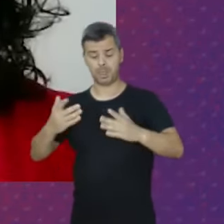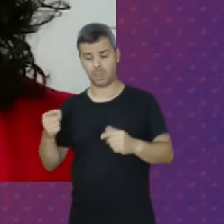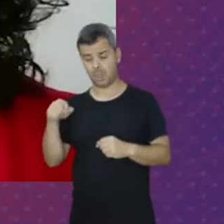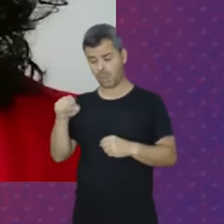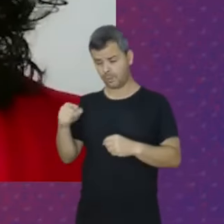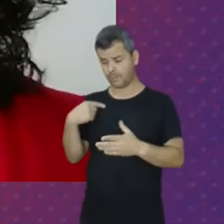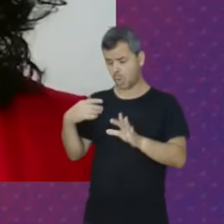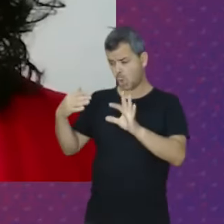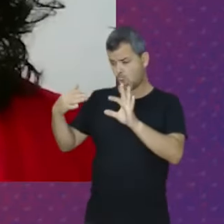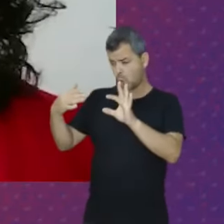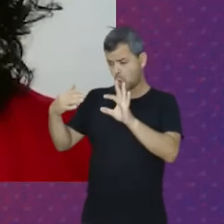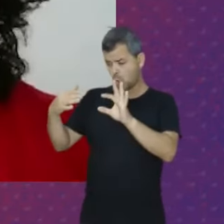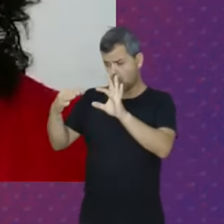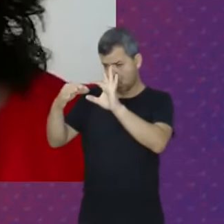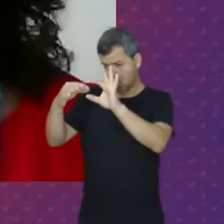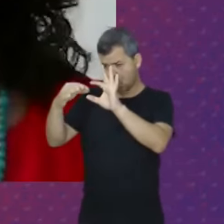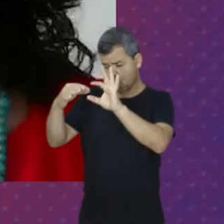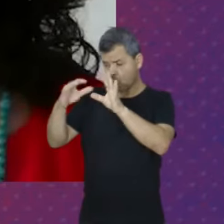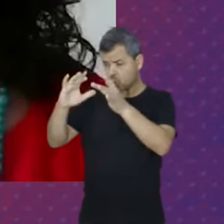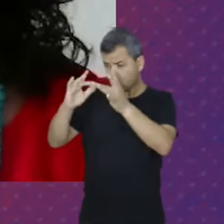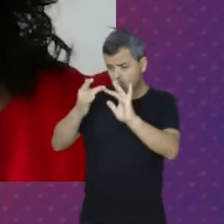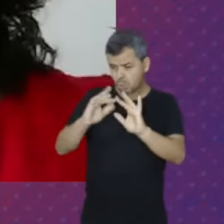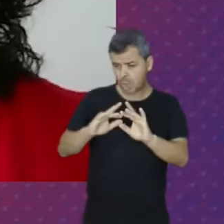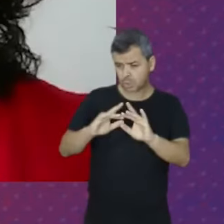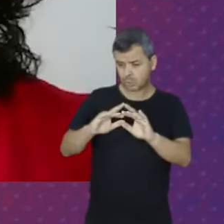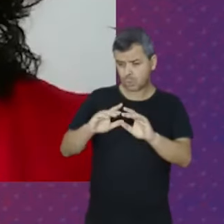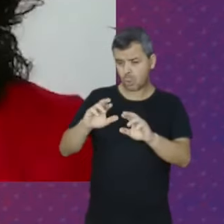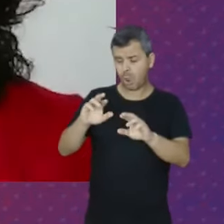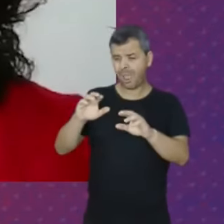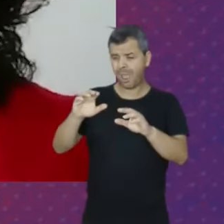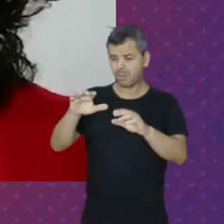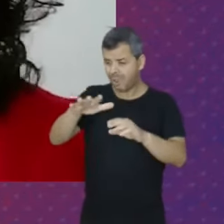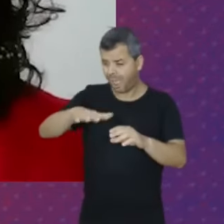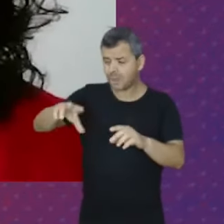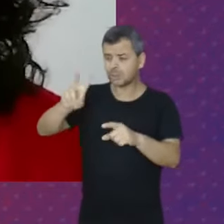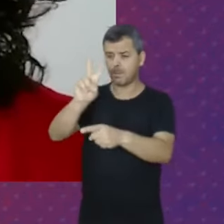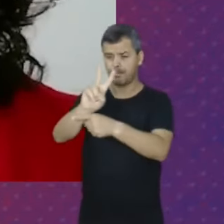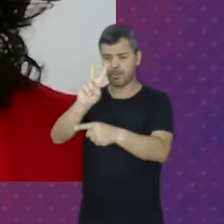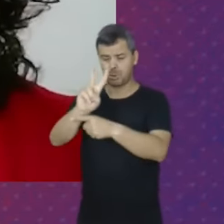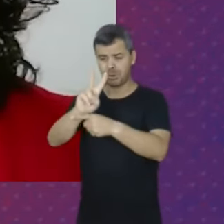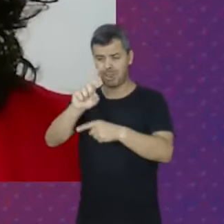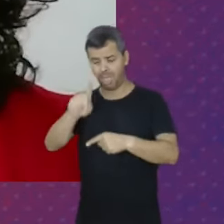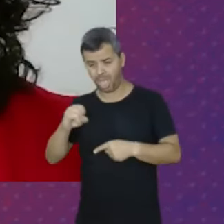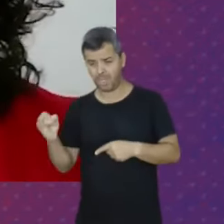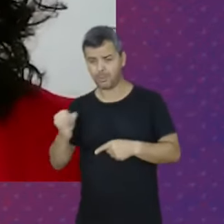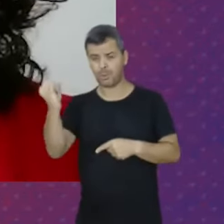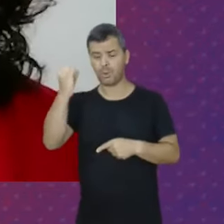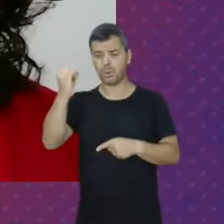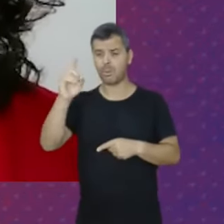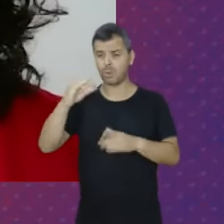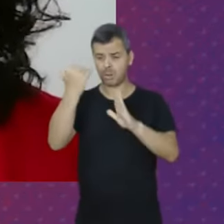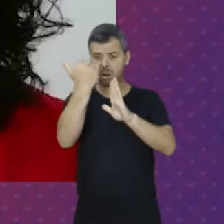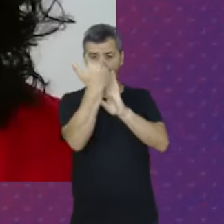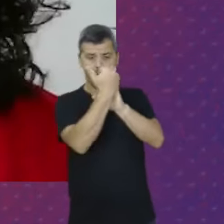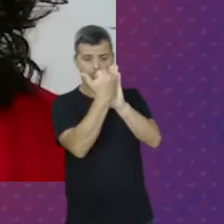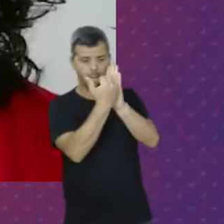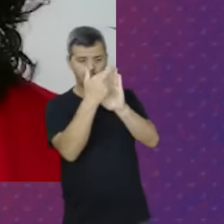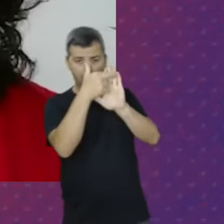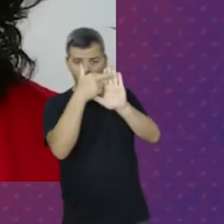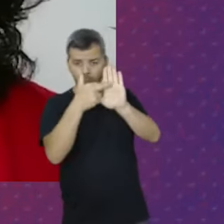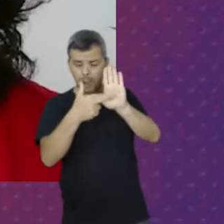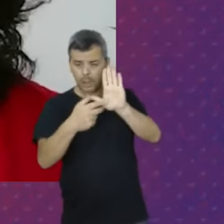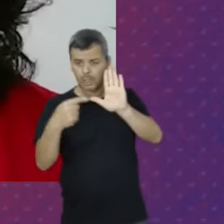desse contato com a rede de proteção, é importante se estabelecer um protocolo de